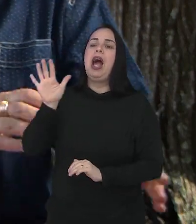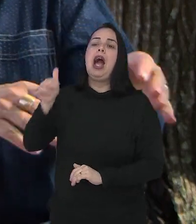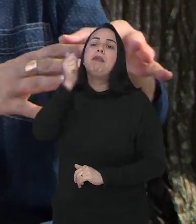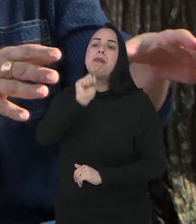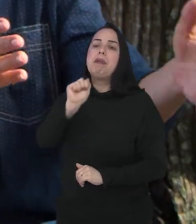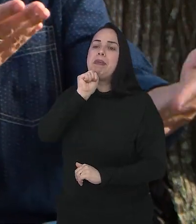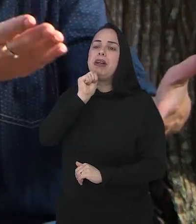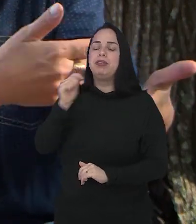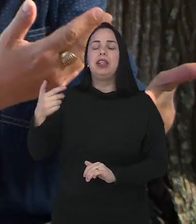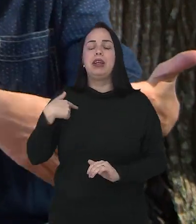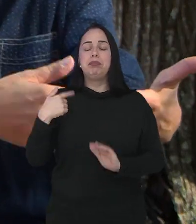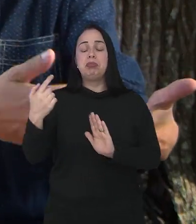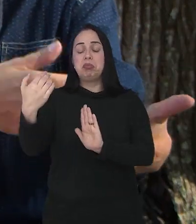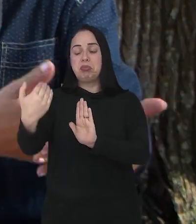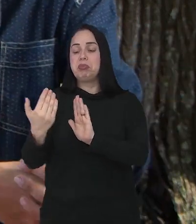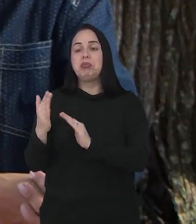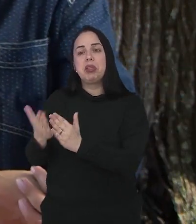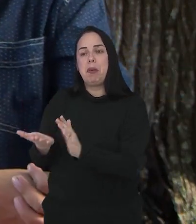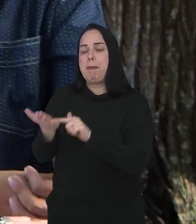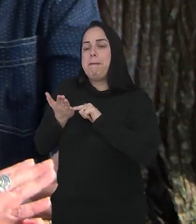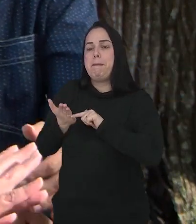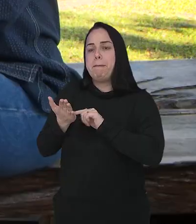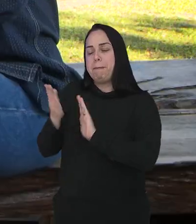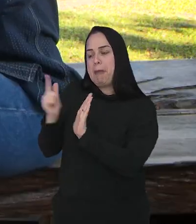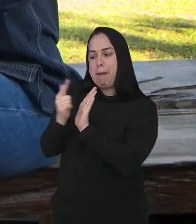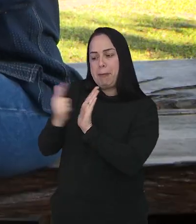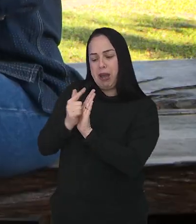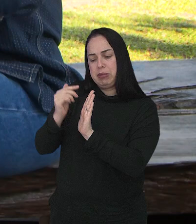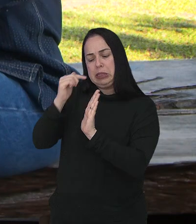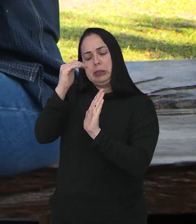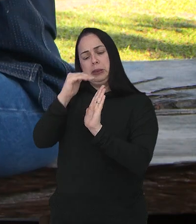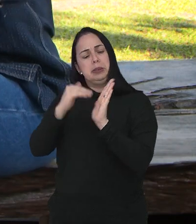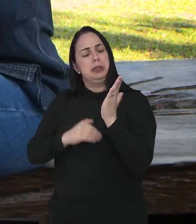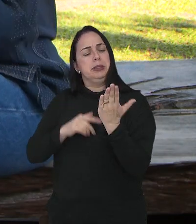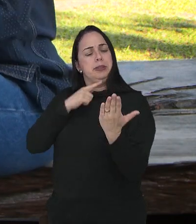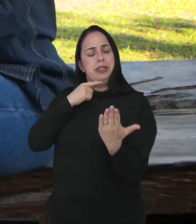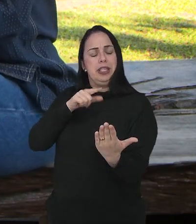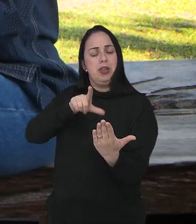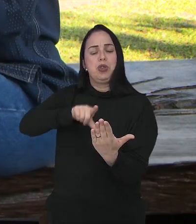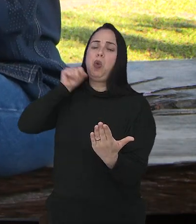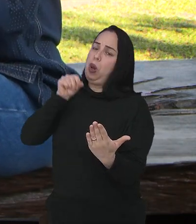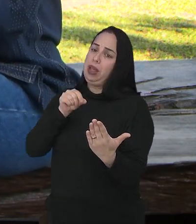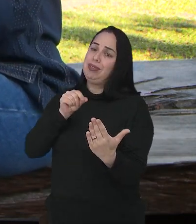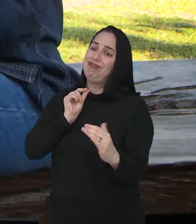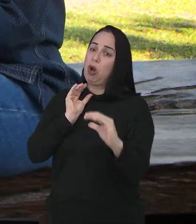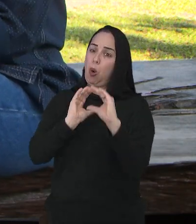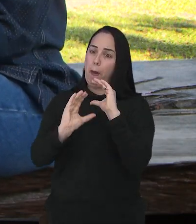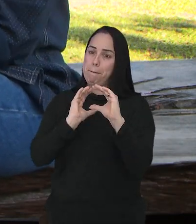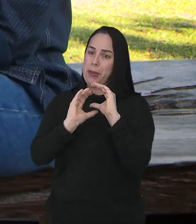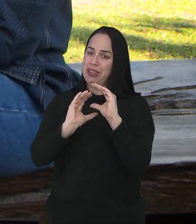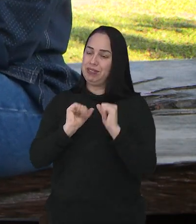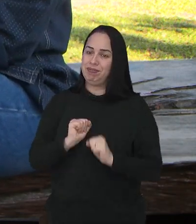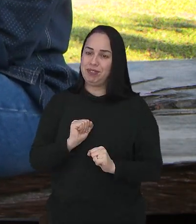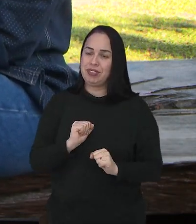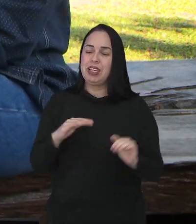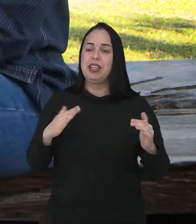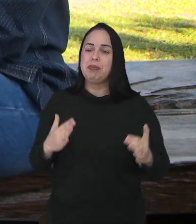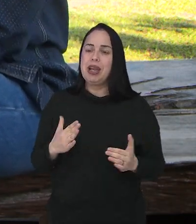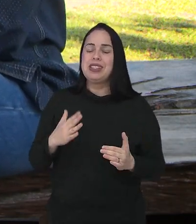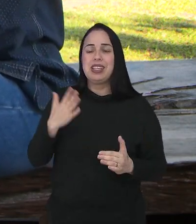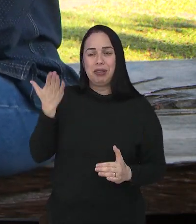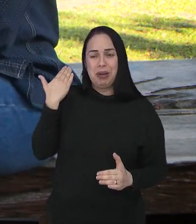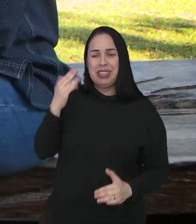assim, olha aqui, o que tem aqui na faculdade aqui de São José? Comunicação era mais perto. Era o mais próximo. Aham. Mas me fez bem, eu era